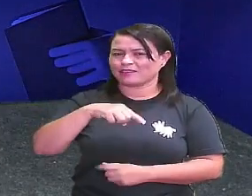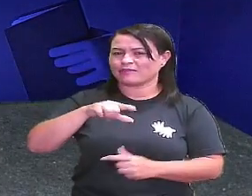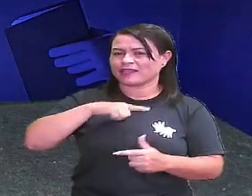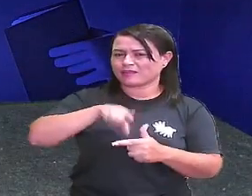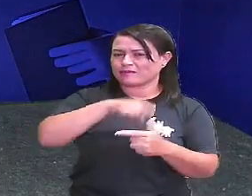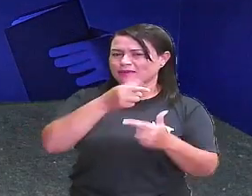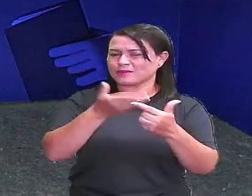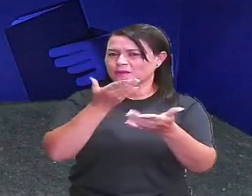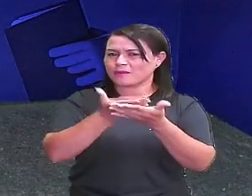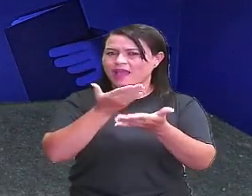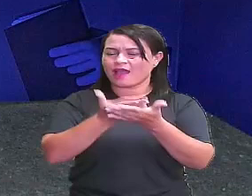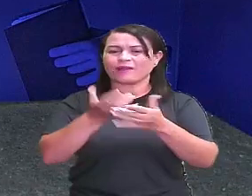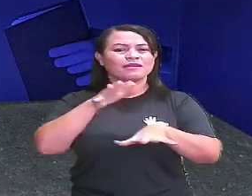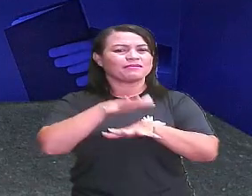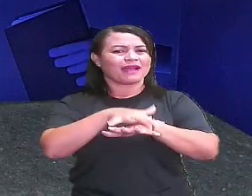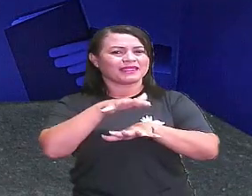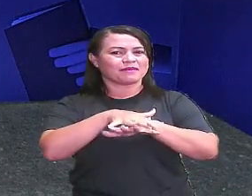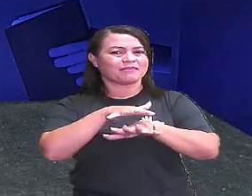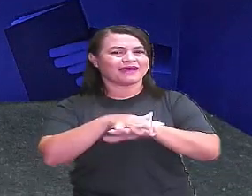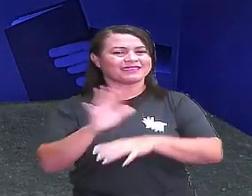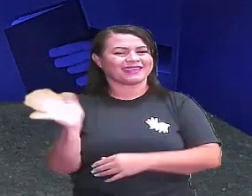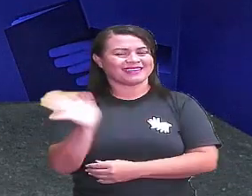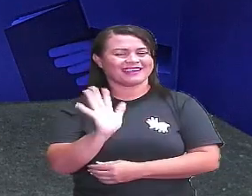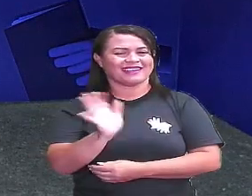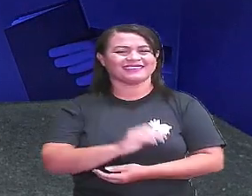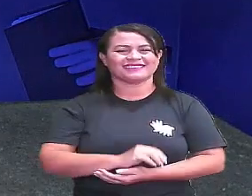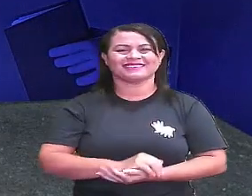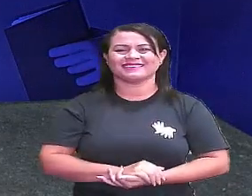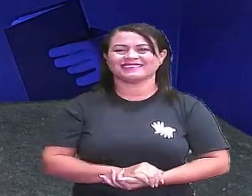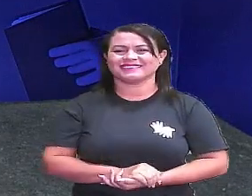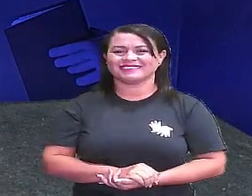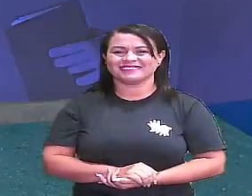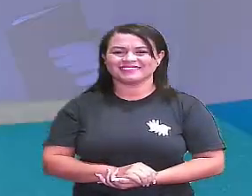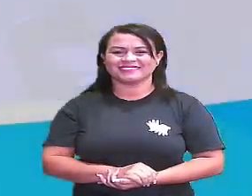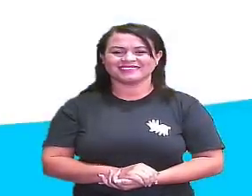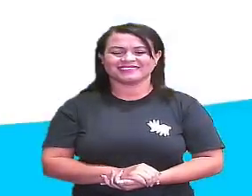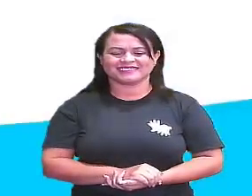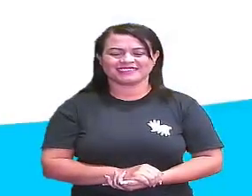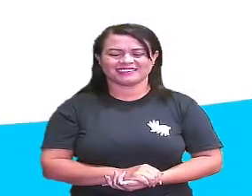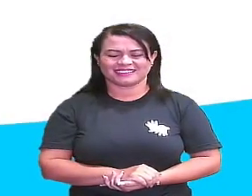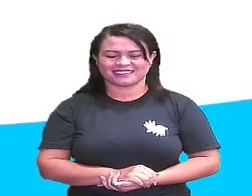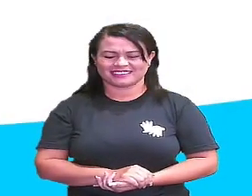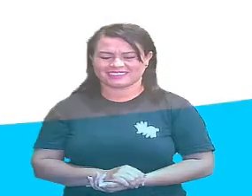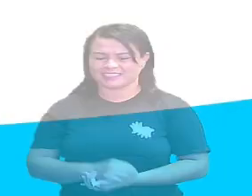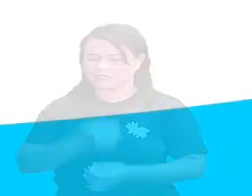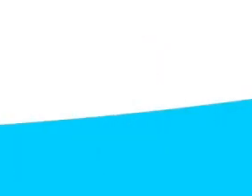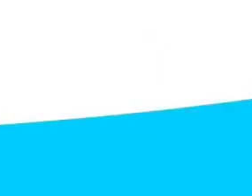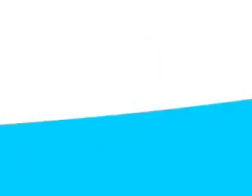mais uma aula de matemática. Até lá!